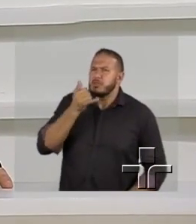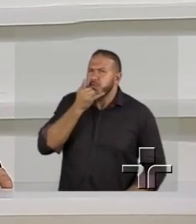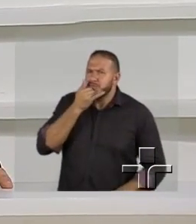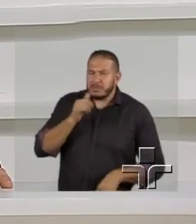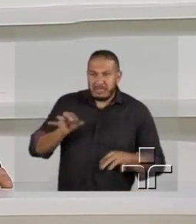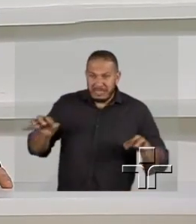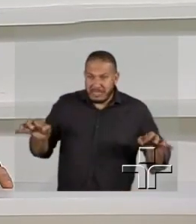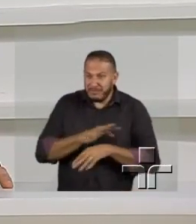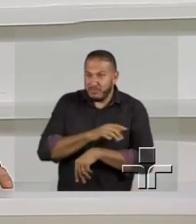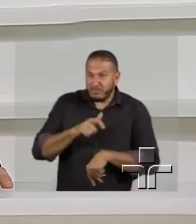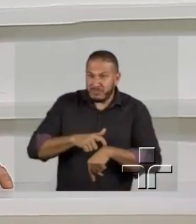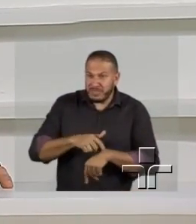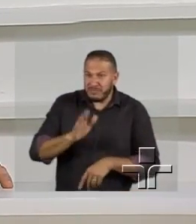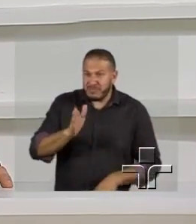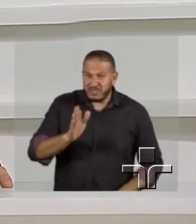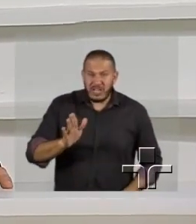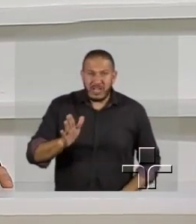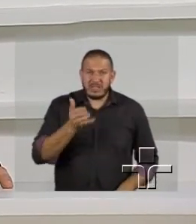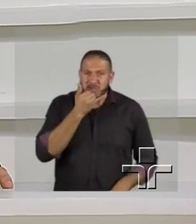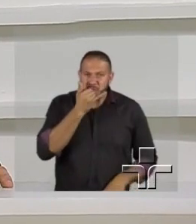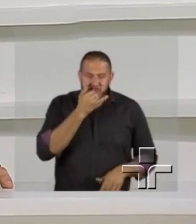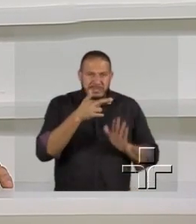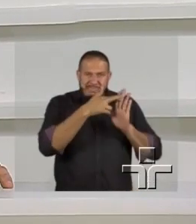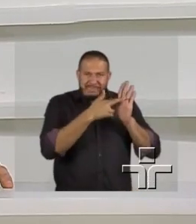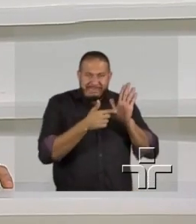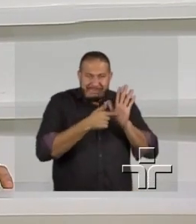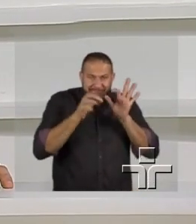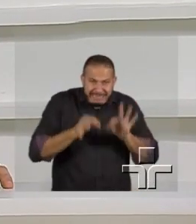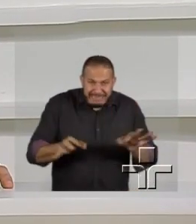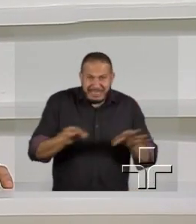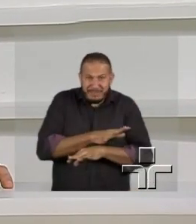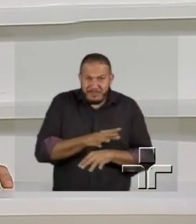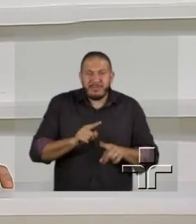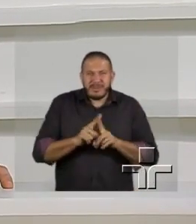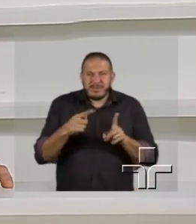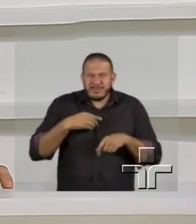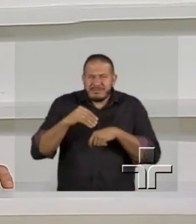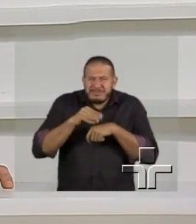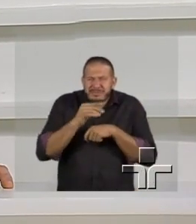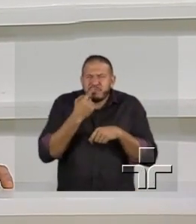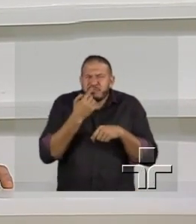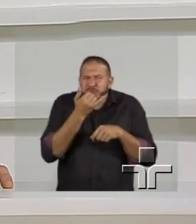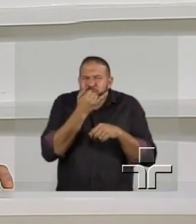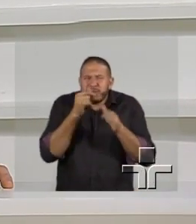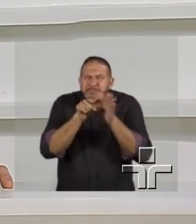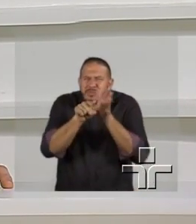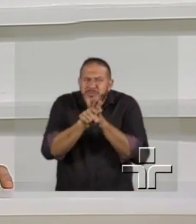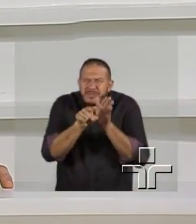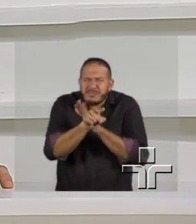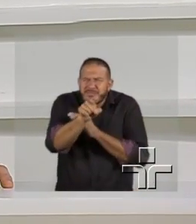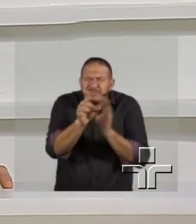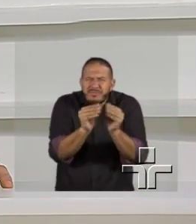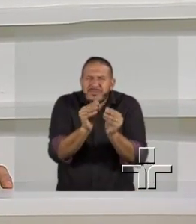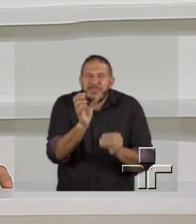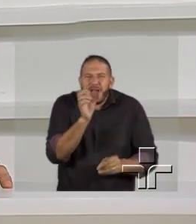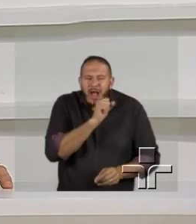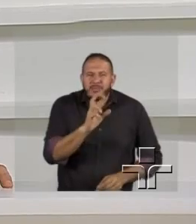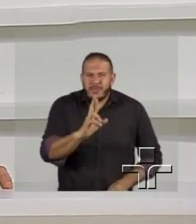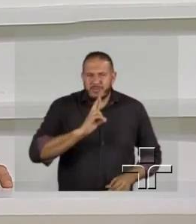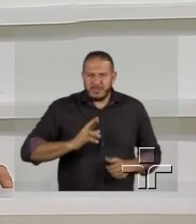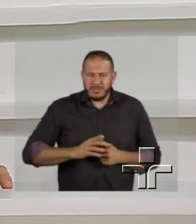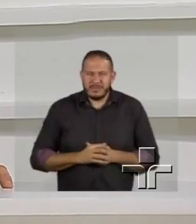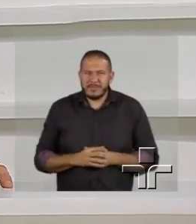caso, o senhor já comentou, o senhor acha que houve erro, né? Mas, além